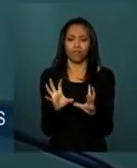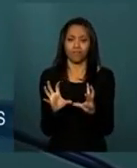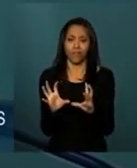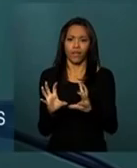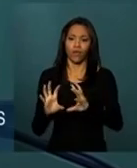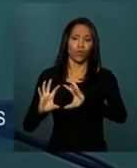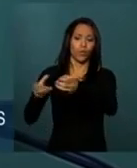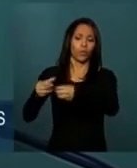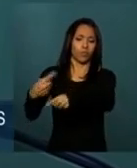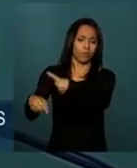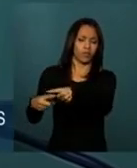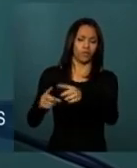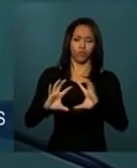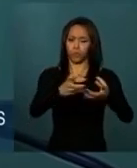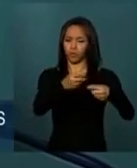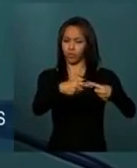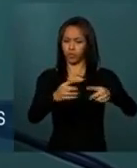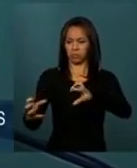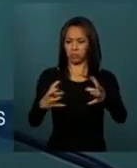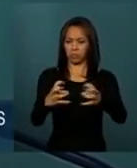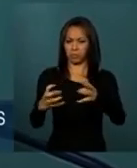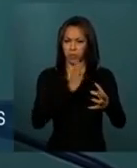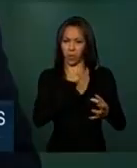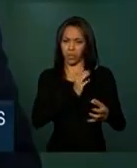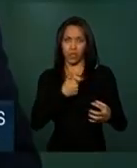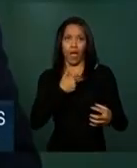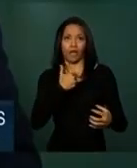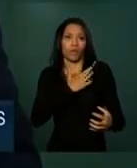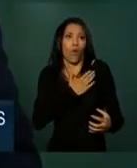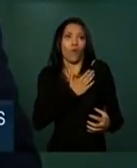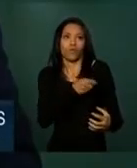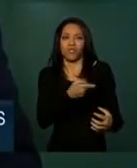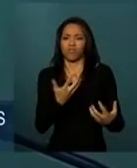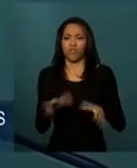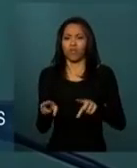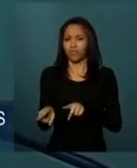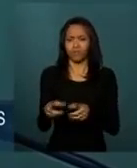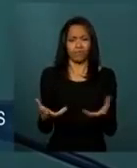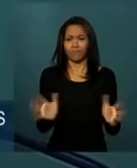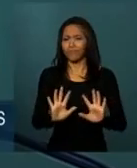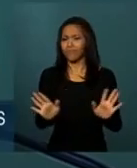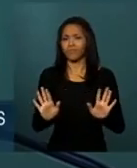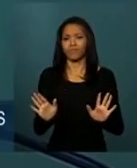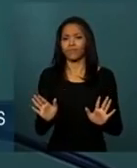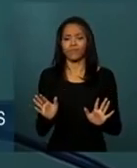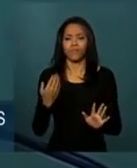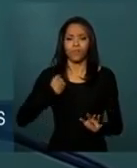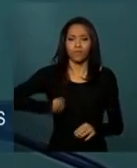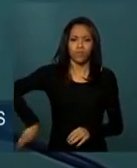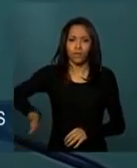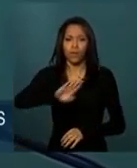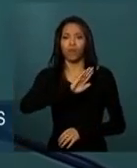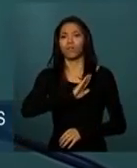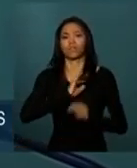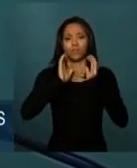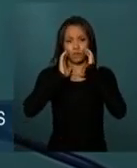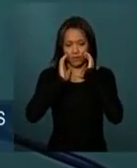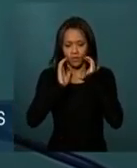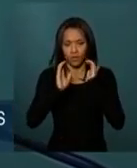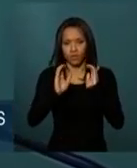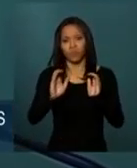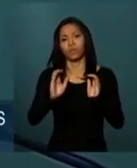o partido ou a política do coração do prefeito, do governador ou da presidenta. Nós honramos